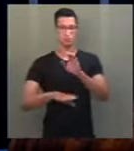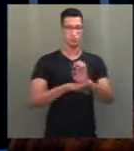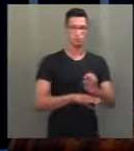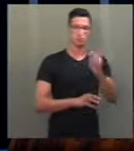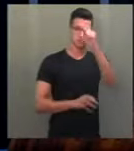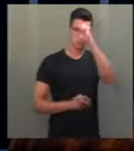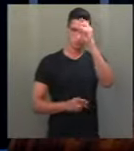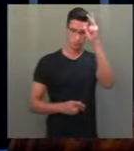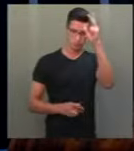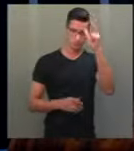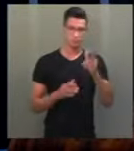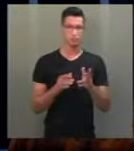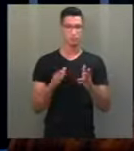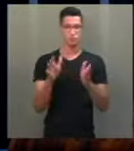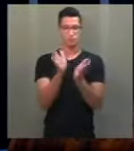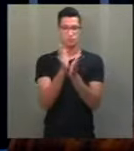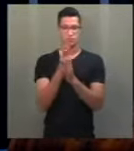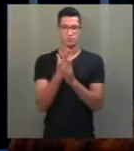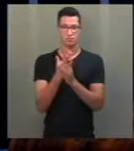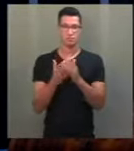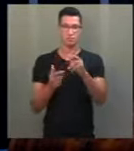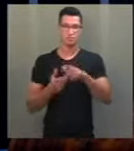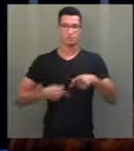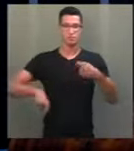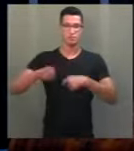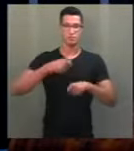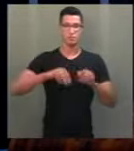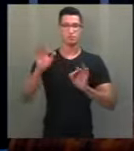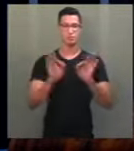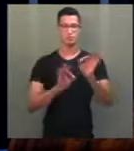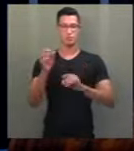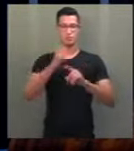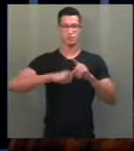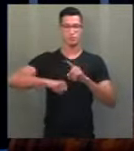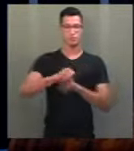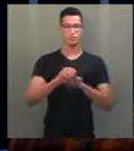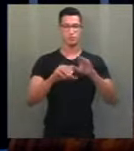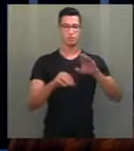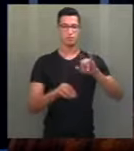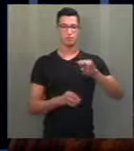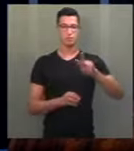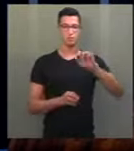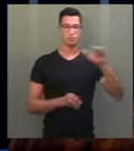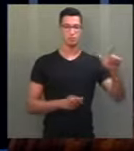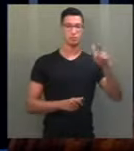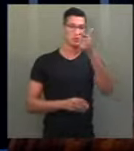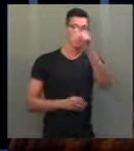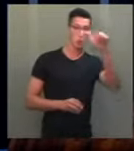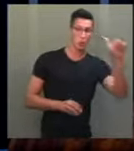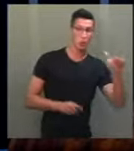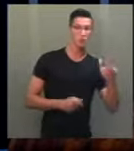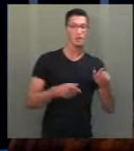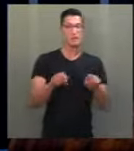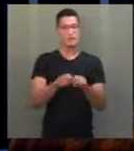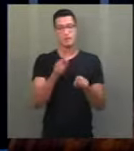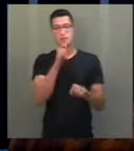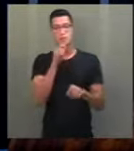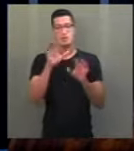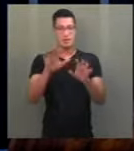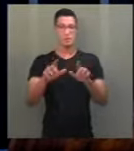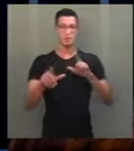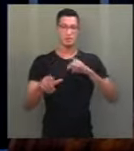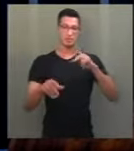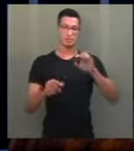e municípios, setores econômicos, organizações da sociedade civil e tantos outros. Ainda assim,